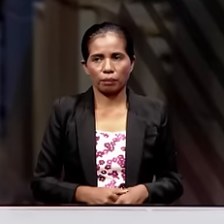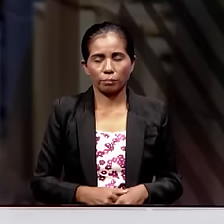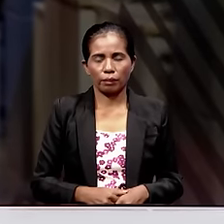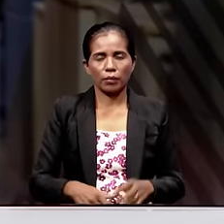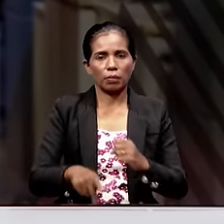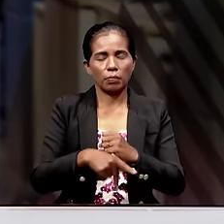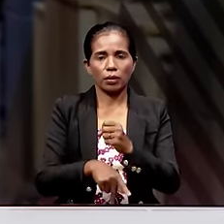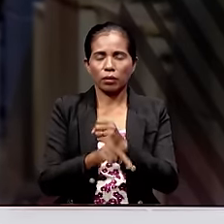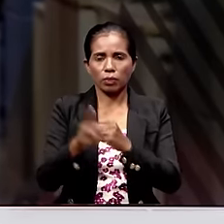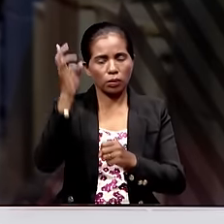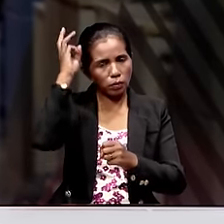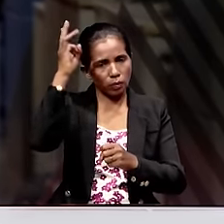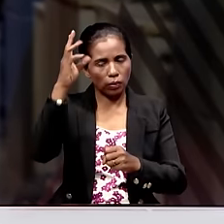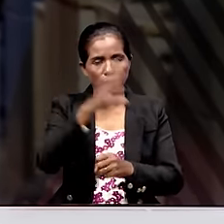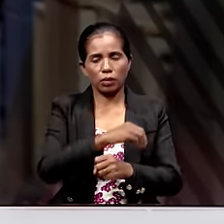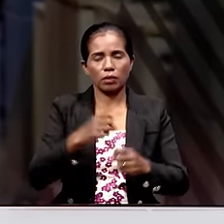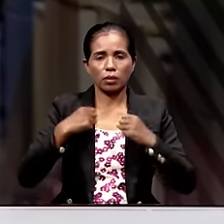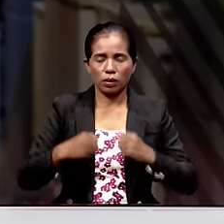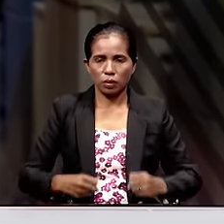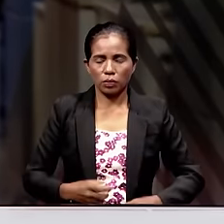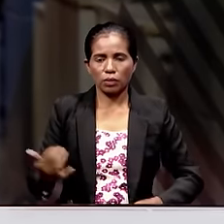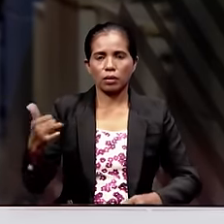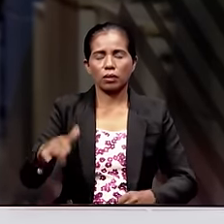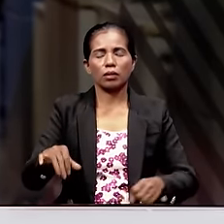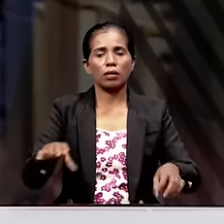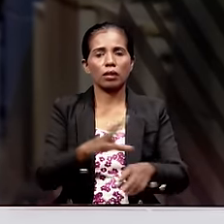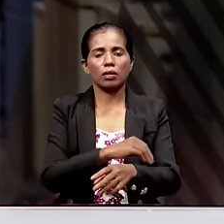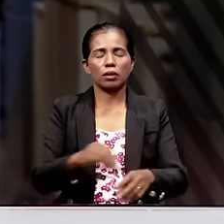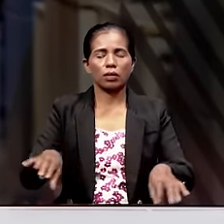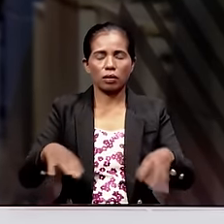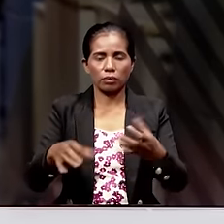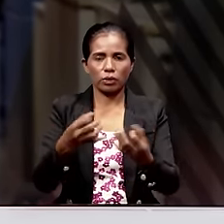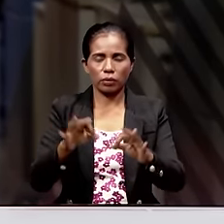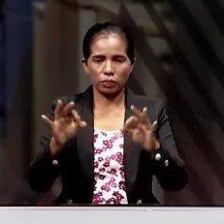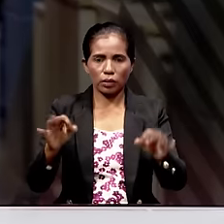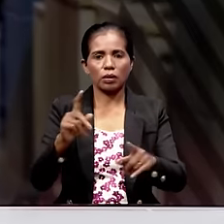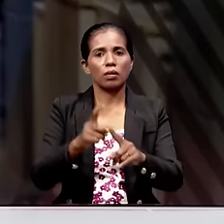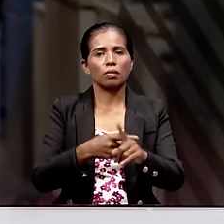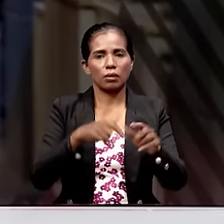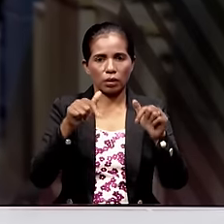Mancara kuntu preocupa ho profesional saúde sira nebe contrato termina iha fulangne.